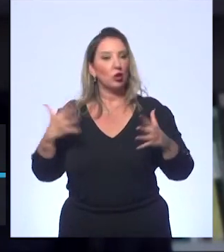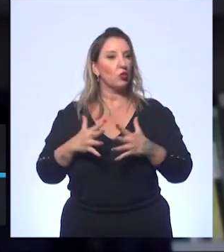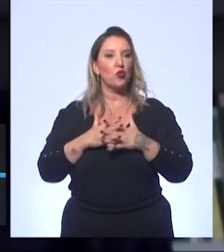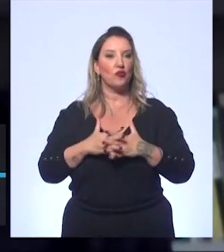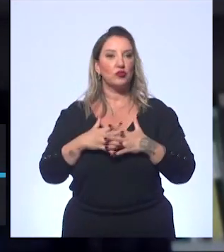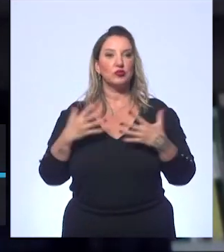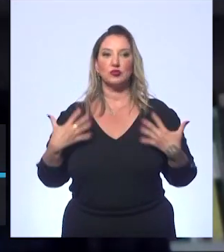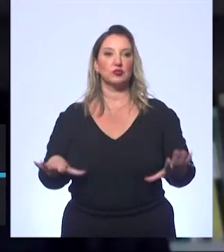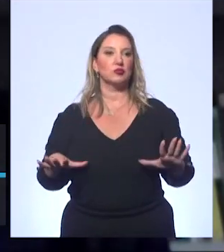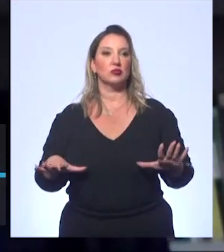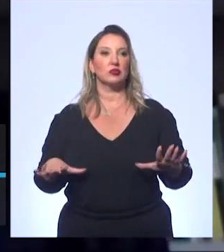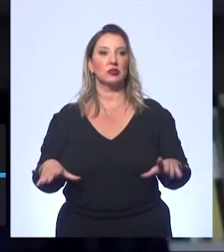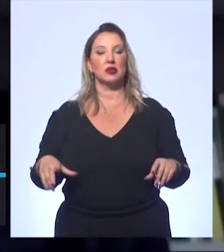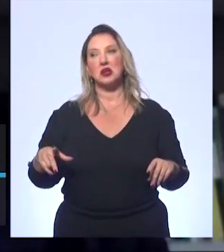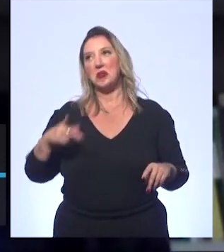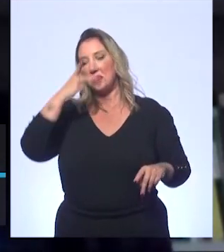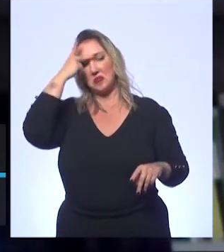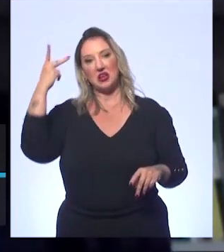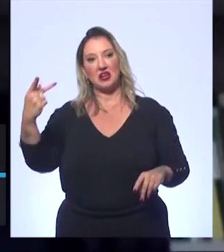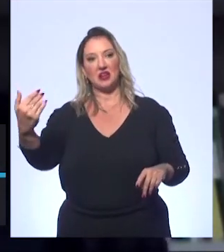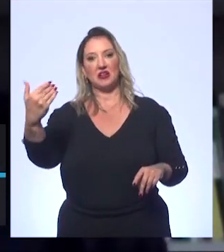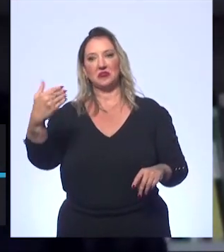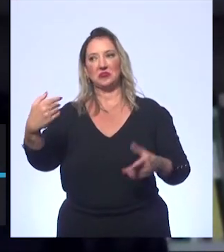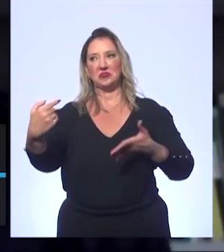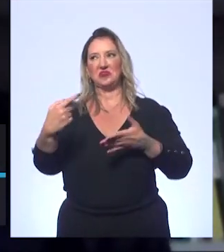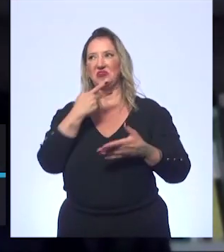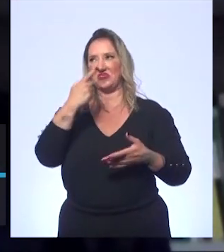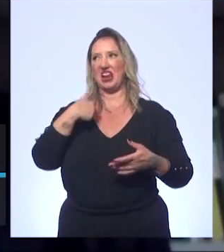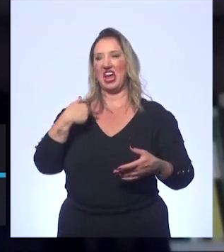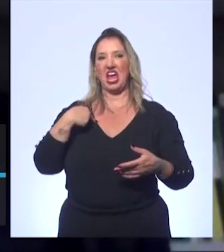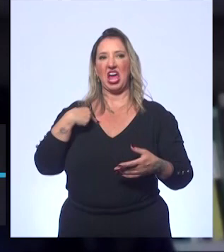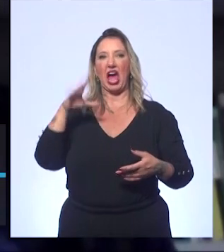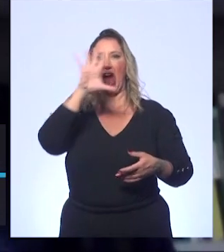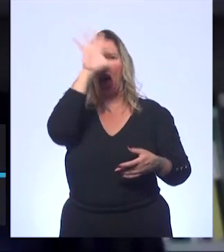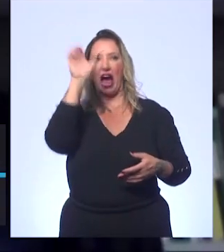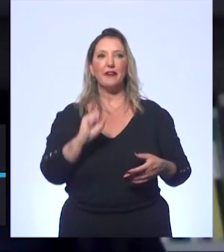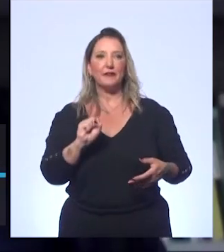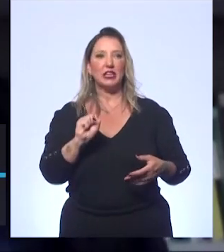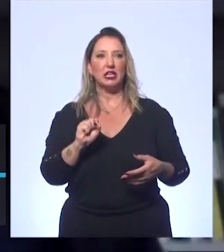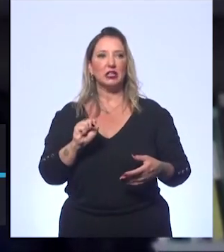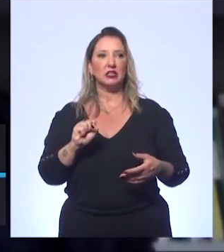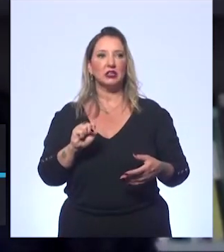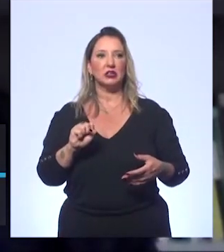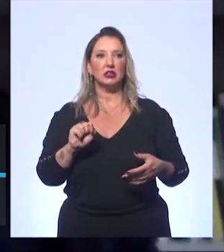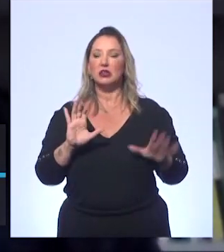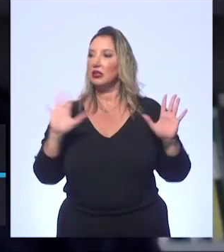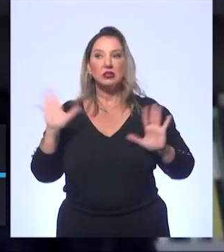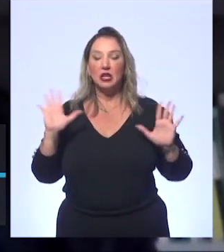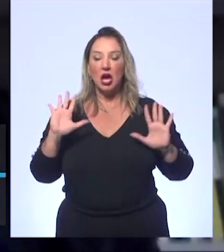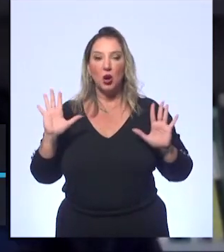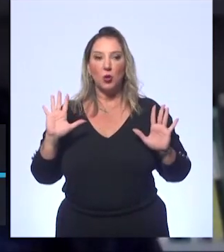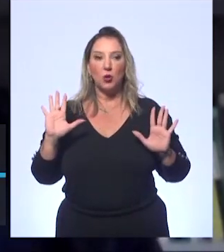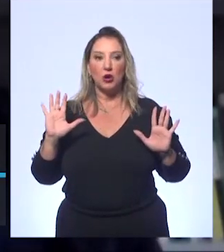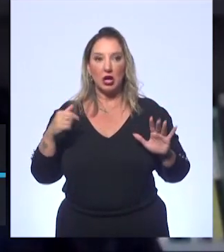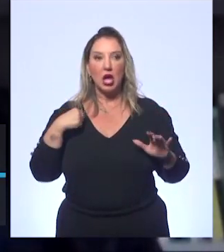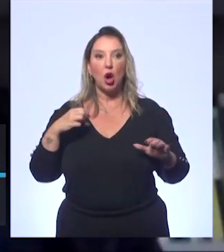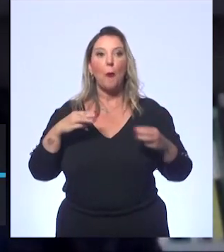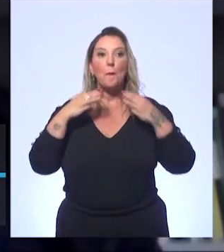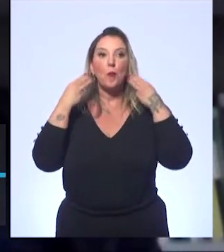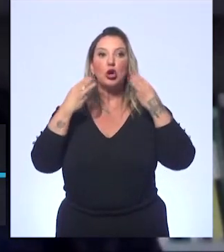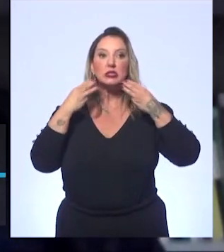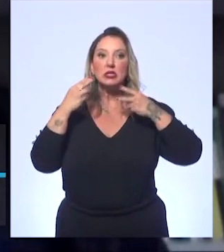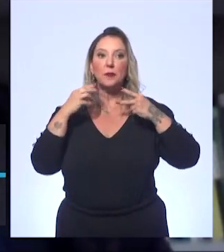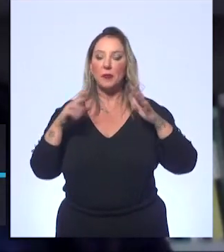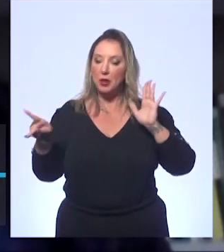confusão. Quando alguém me diz que eu sou africano, eu poderia dizer que eu não sou africano, eu sou